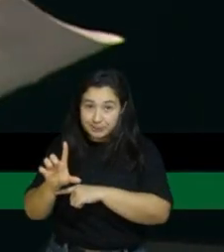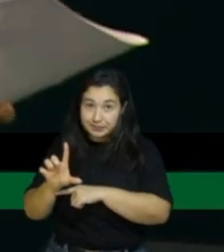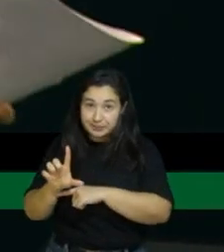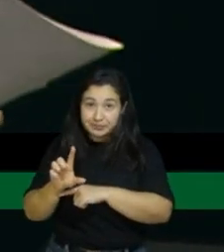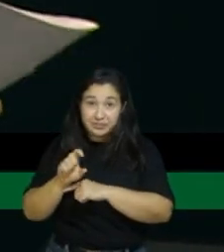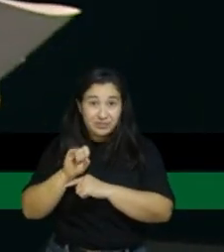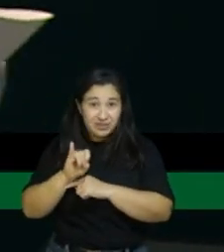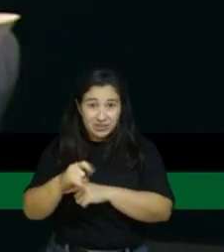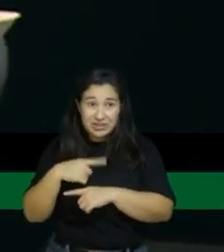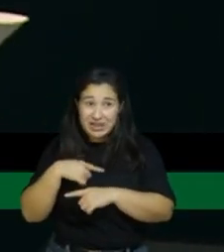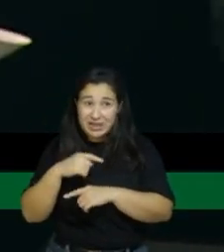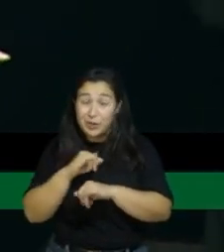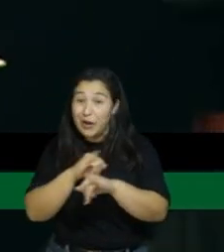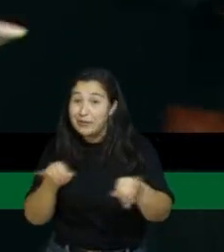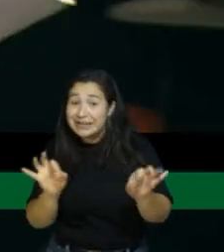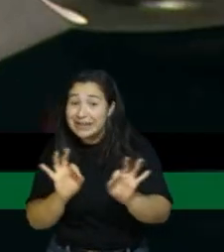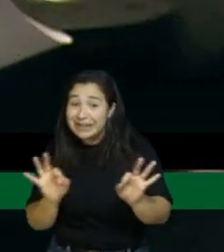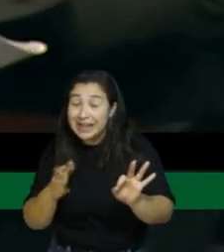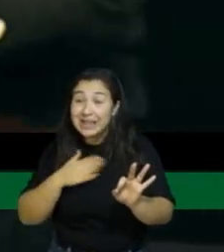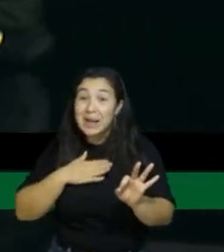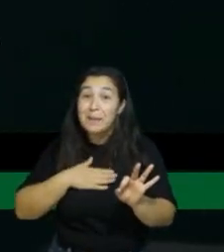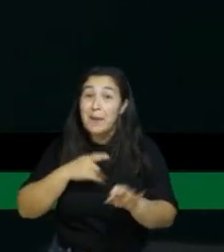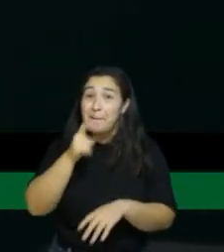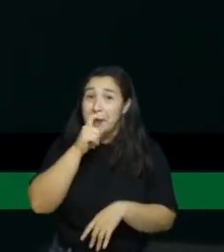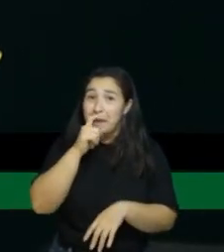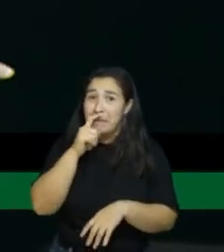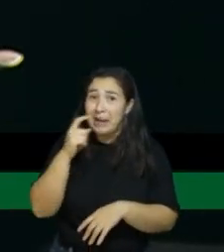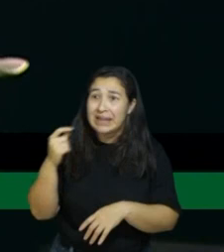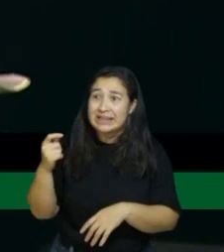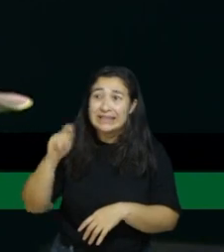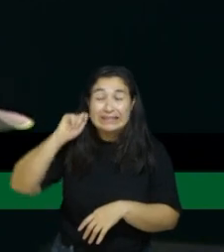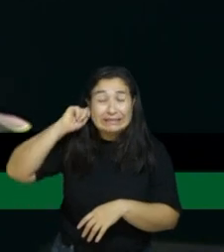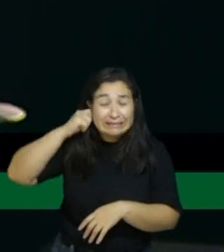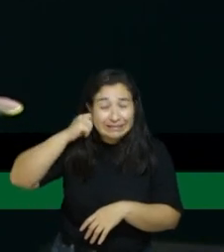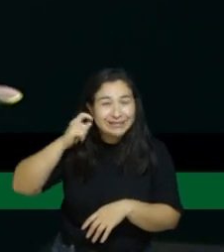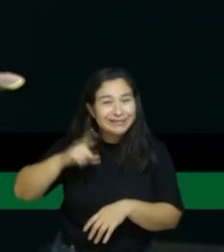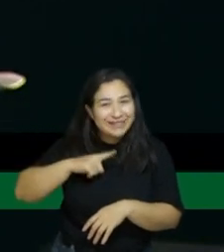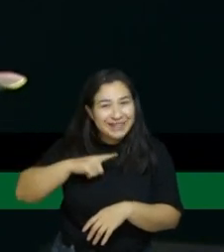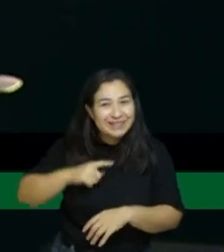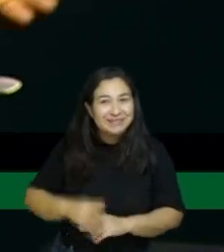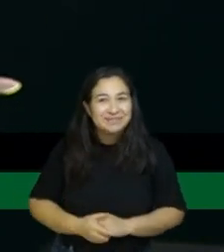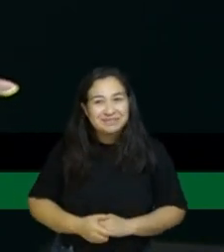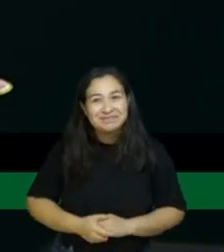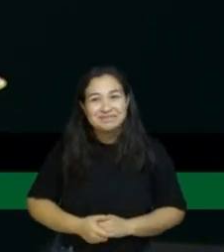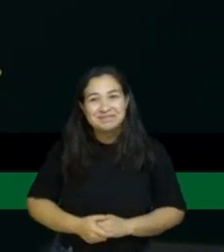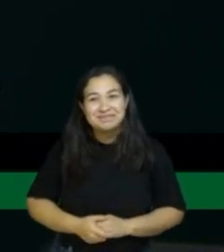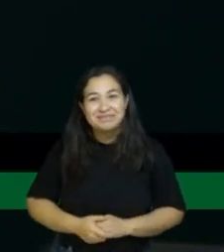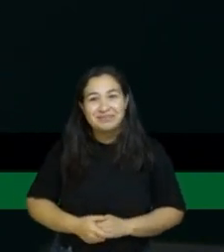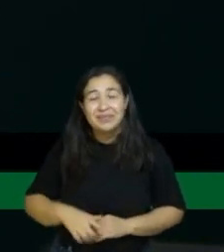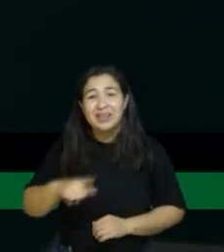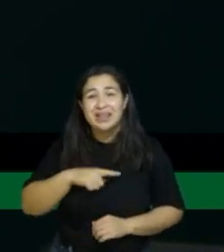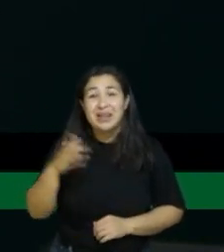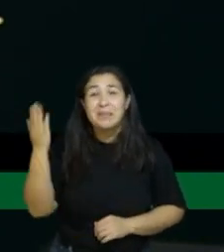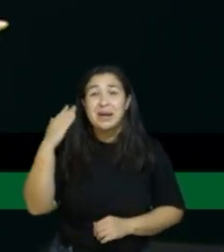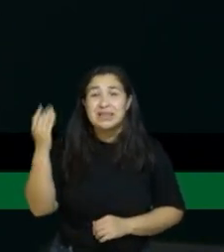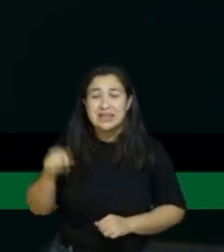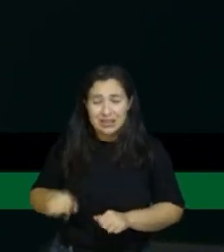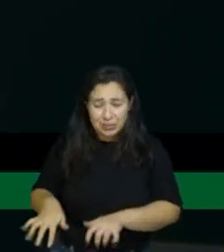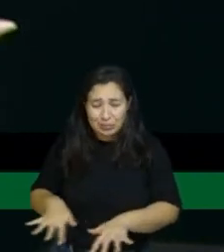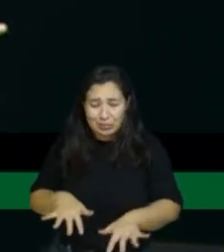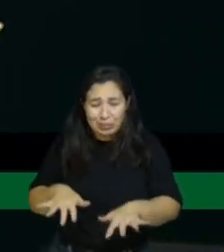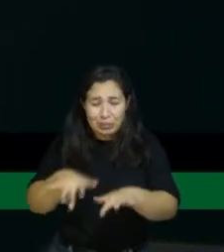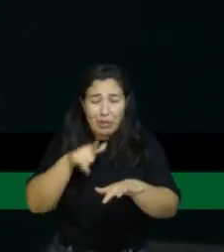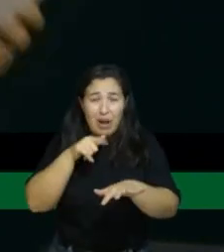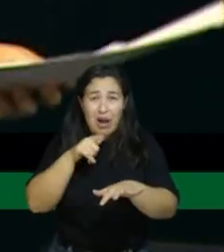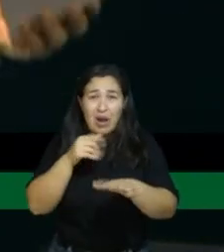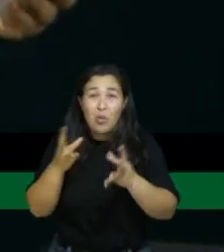o meu pai vai me puxar a orelha que moramos aqui e por muitos anos Ele disse pegamos três enchentes duas enchentes então